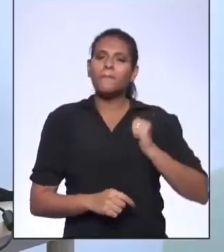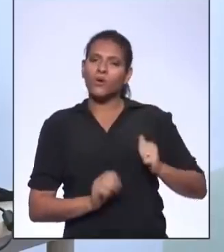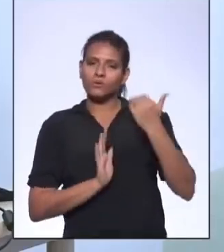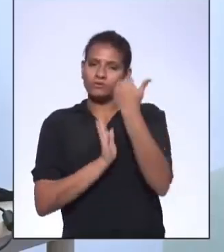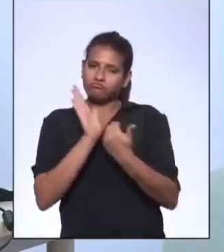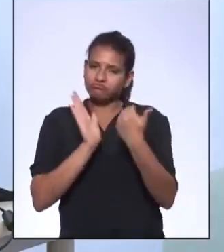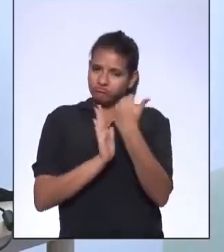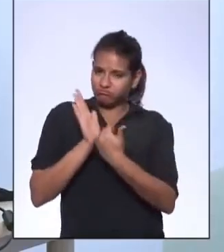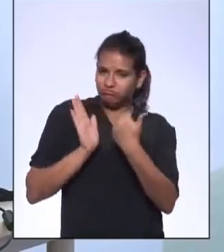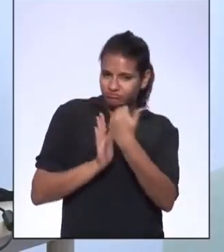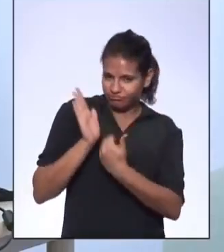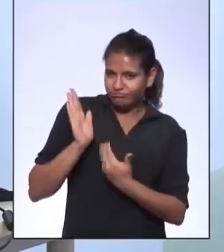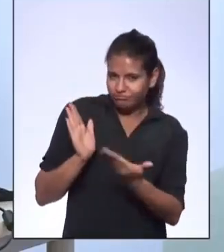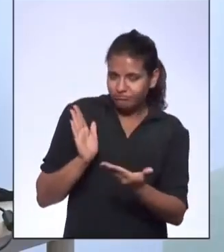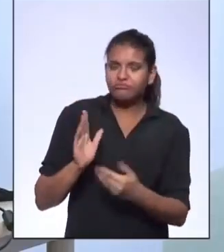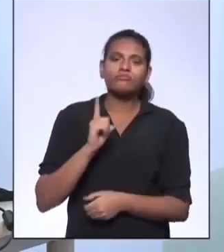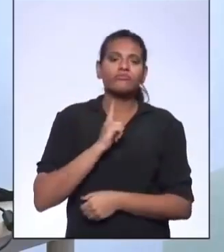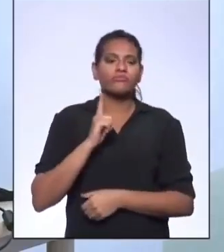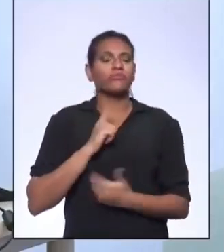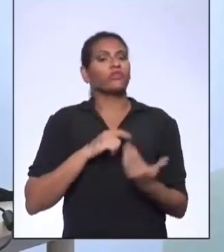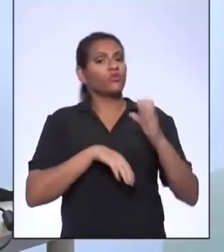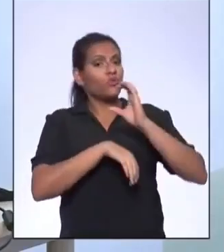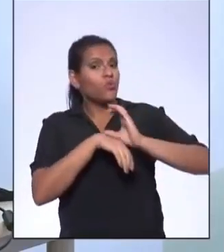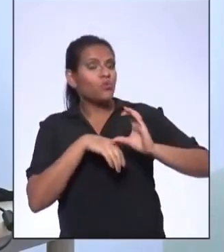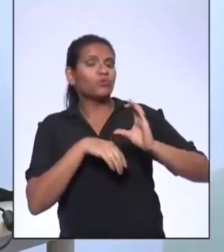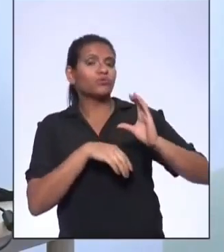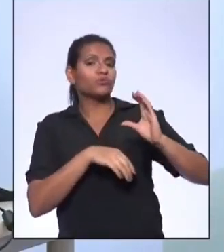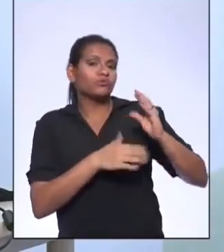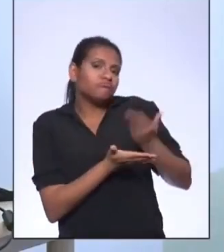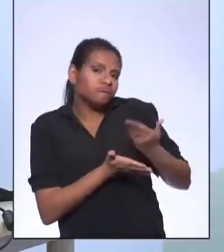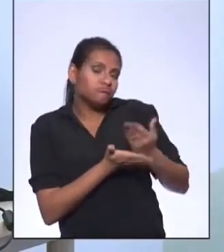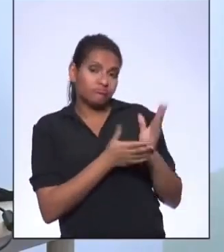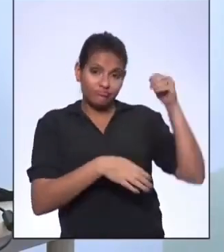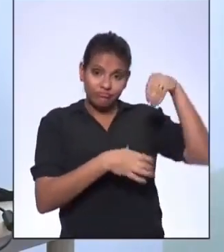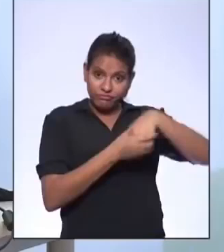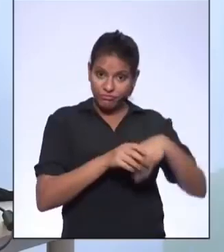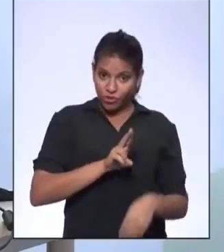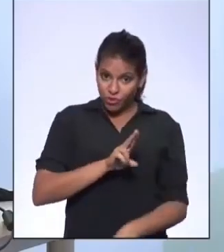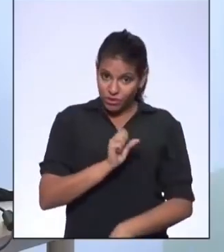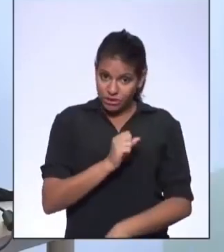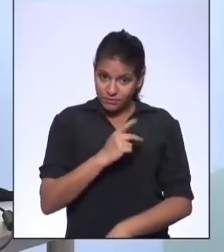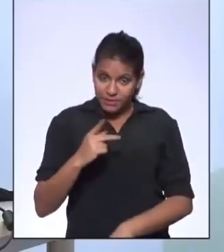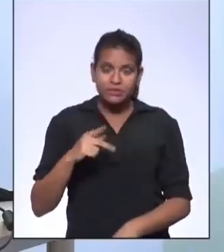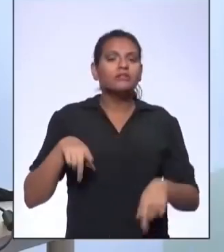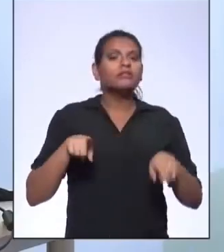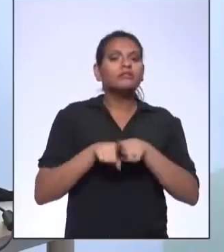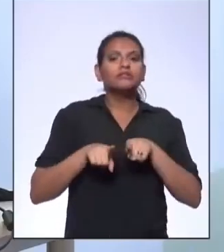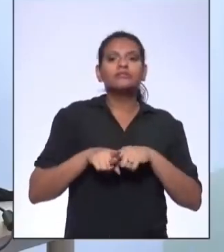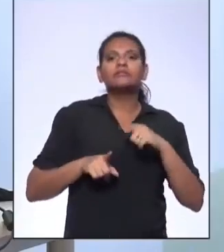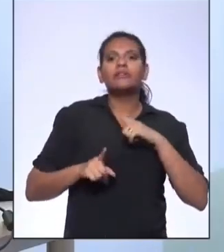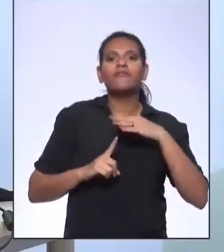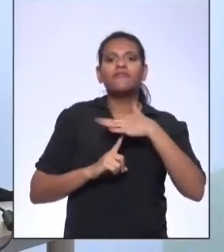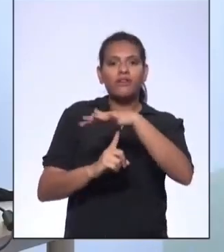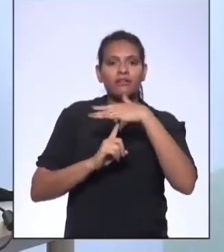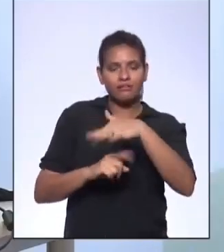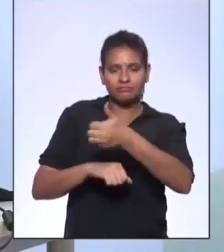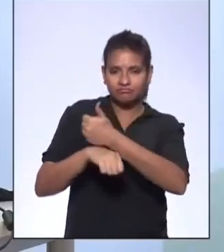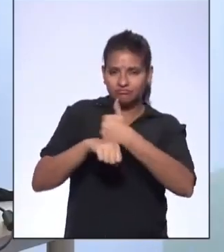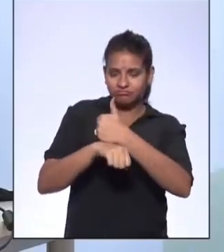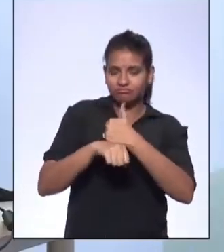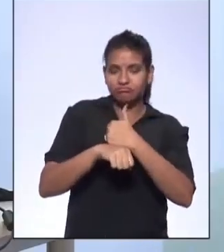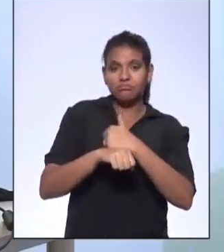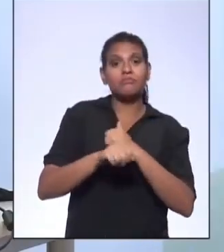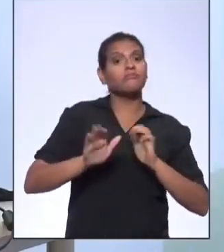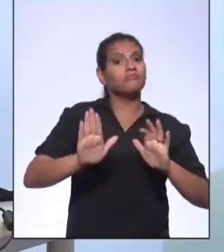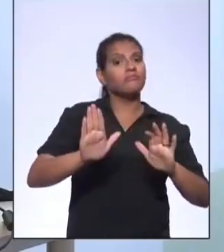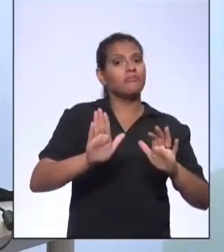de alguns cursos, né, e algumas coisas dentro da própria USP. E também eles estão fazendo uma feira de profissões online. Então, se vocês